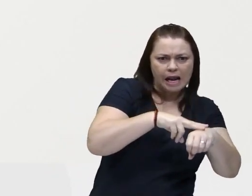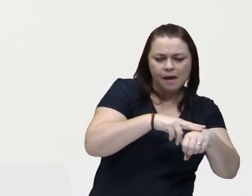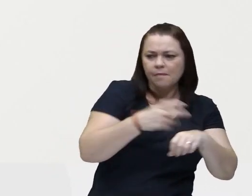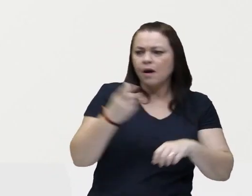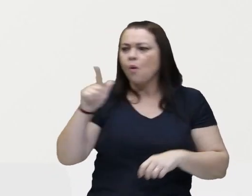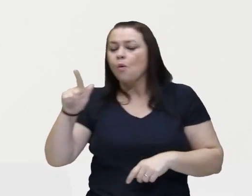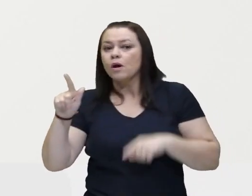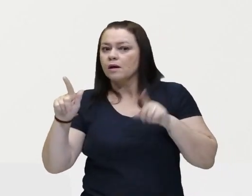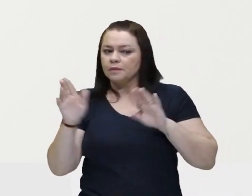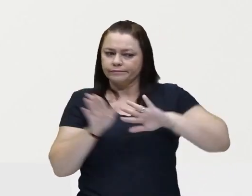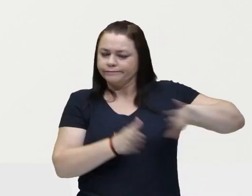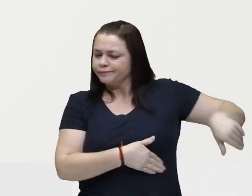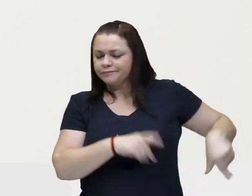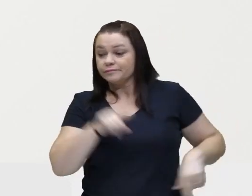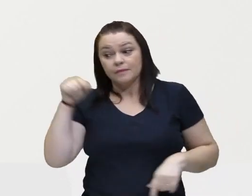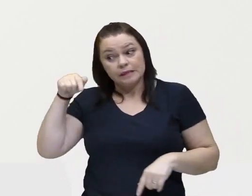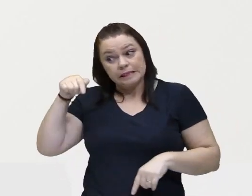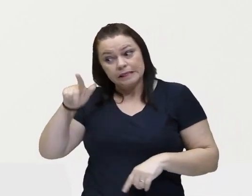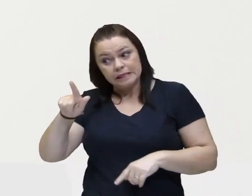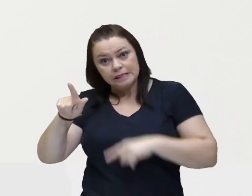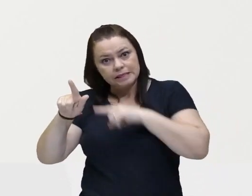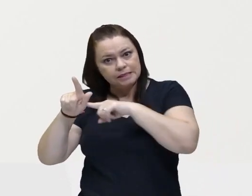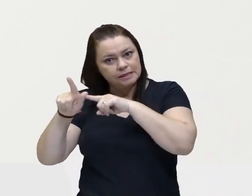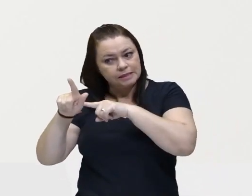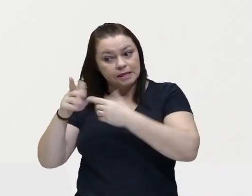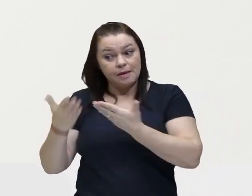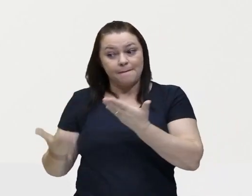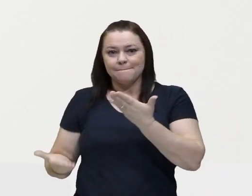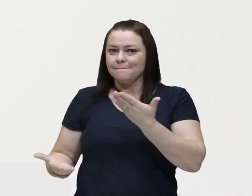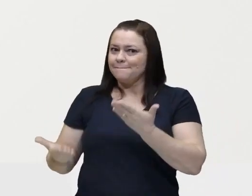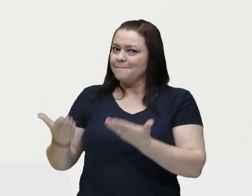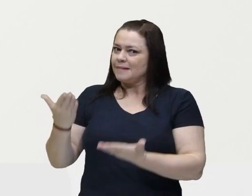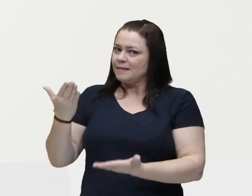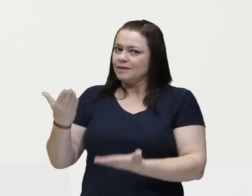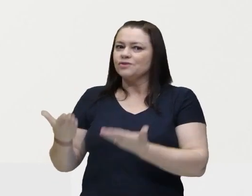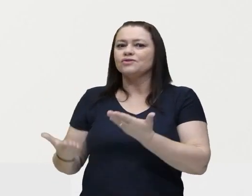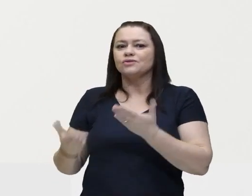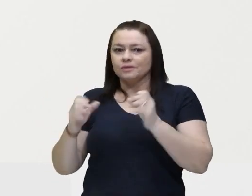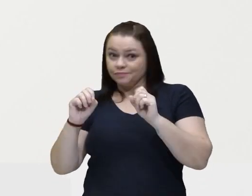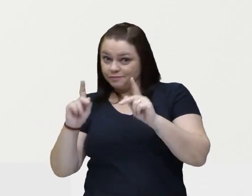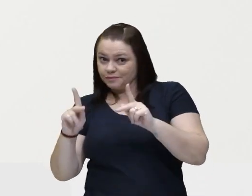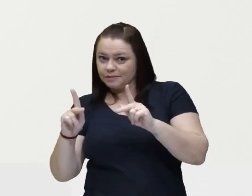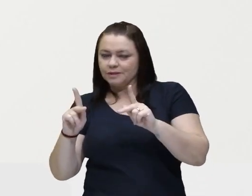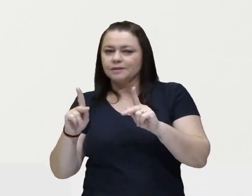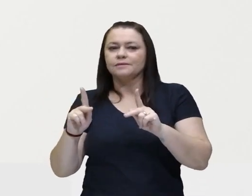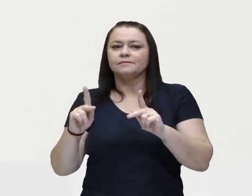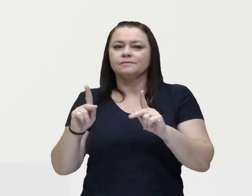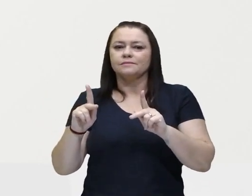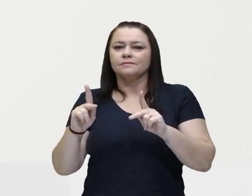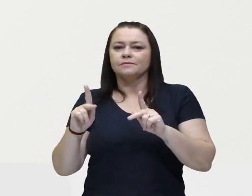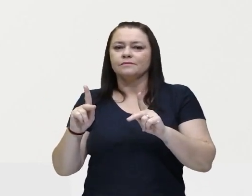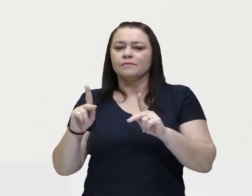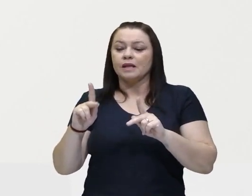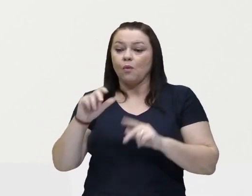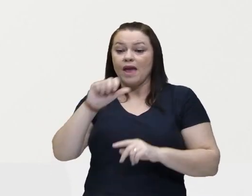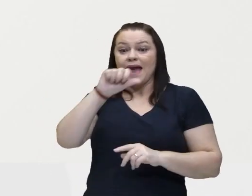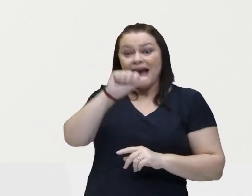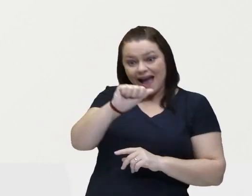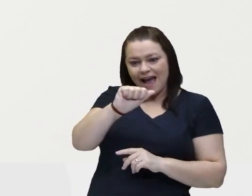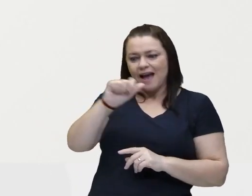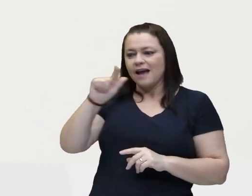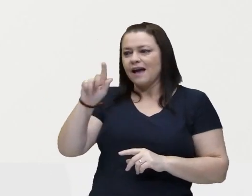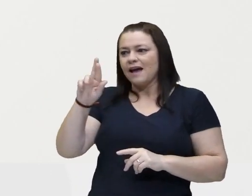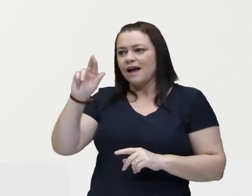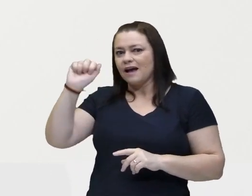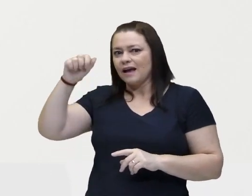grama. Tá certo? Quando se trabalha com medidas, tá certo? Não se fala a grama, é o grama. Então, a Fran